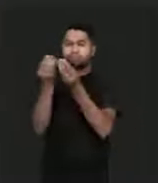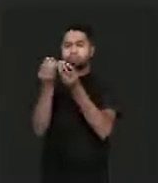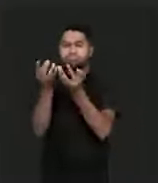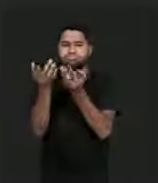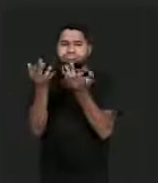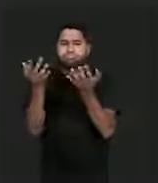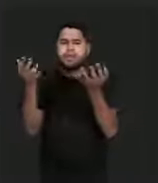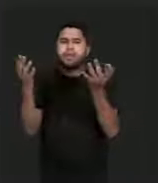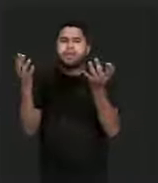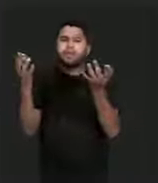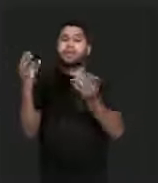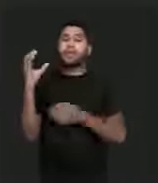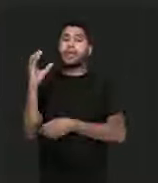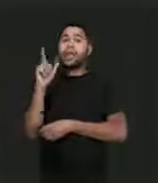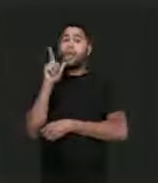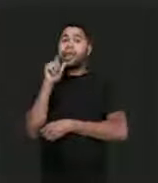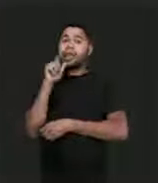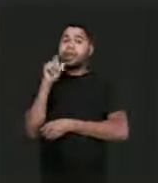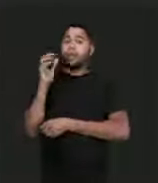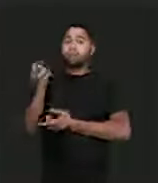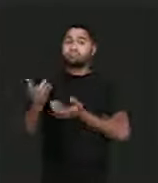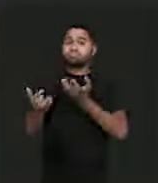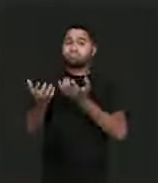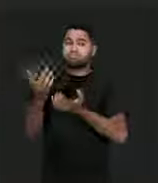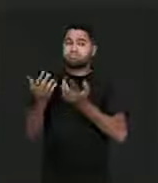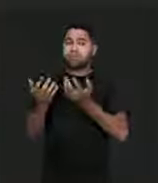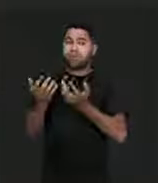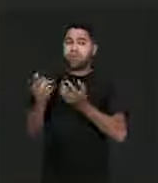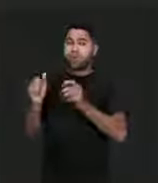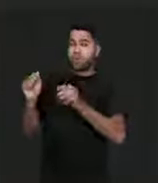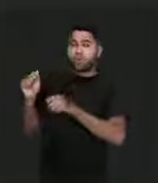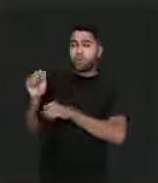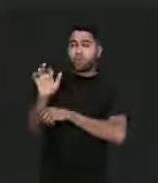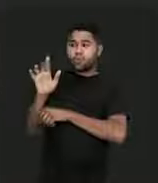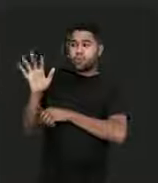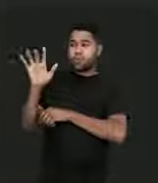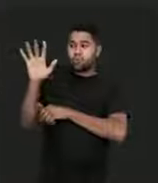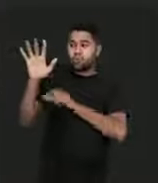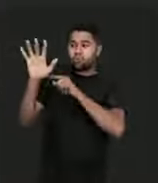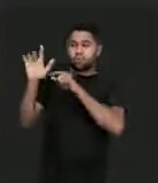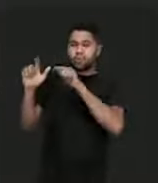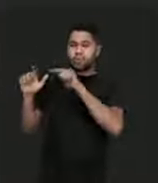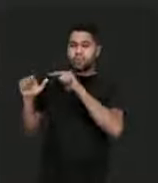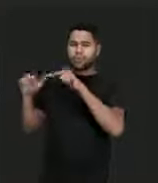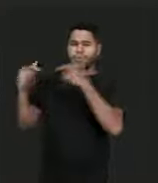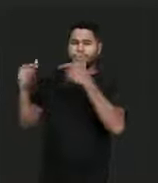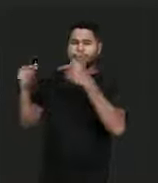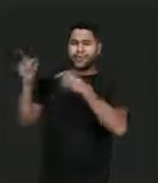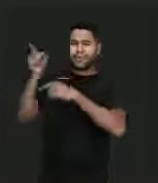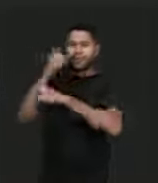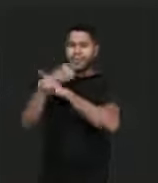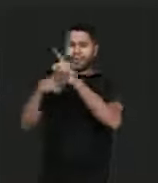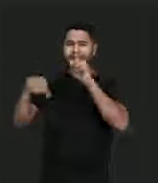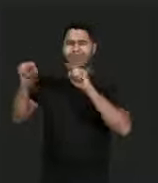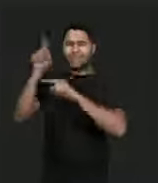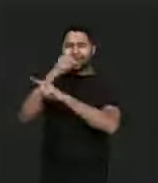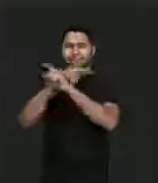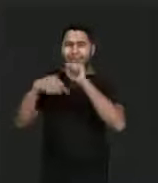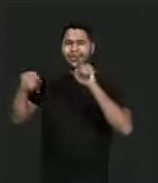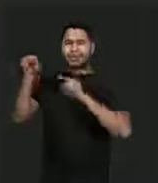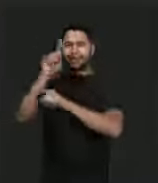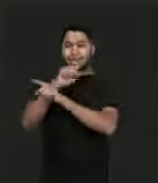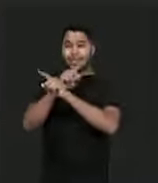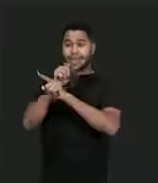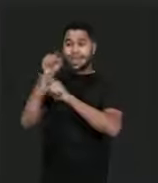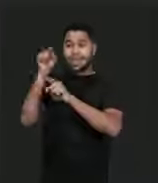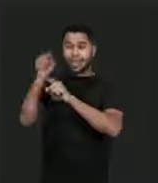que vai aquecer a água. O vapor, então, vai realizar o trabalho movimentando uma turbina.